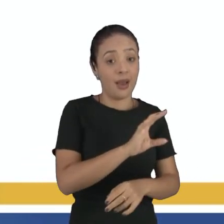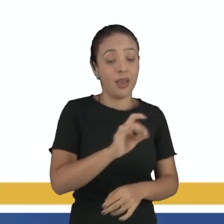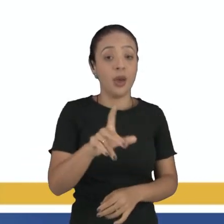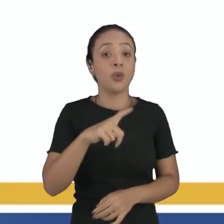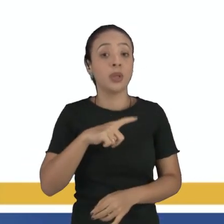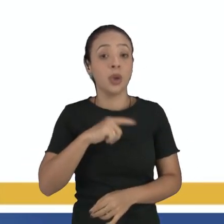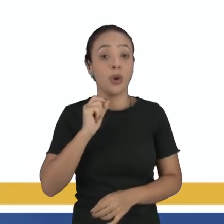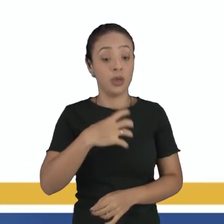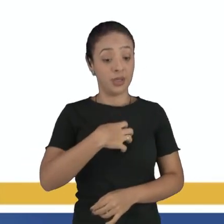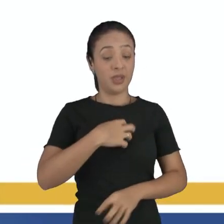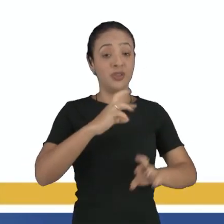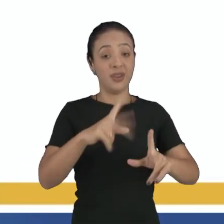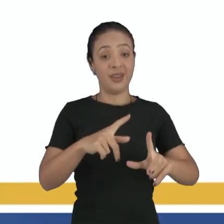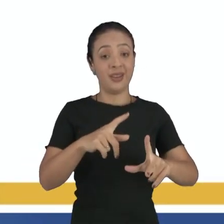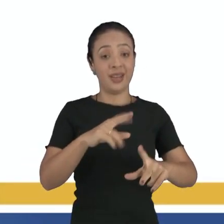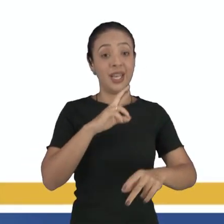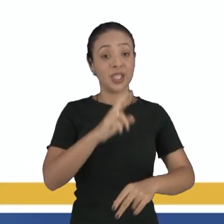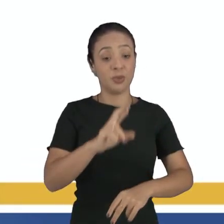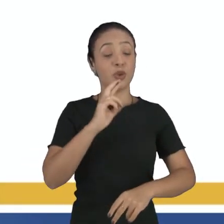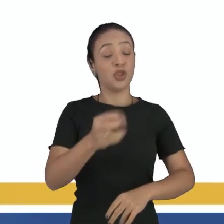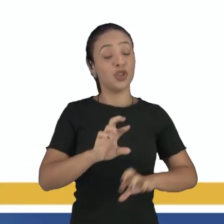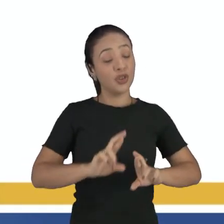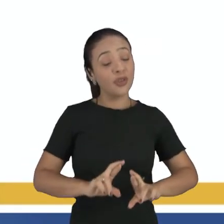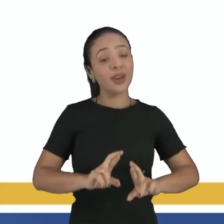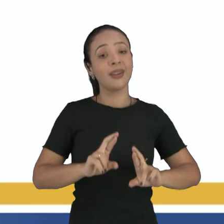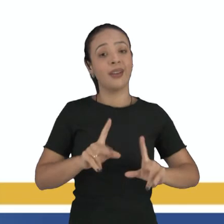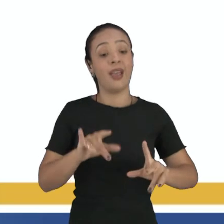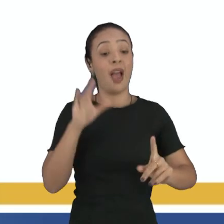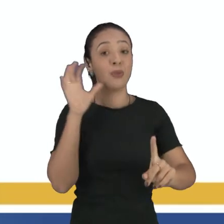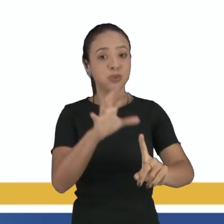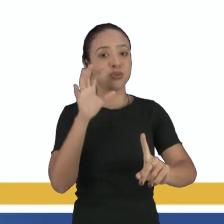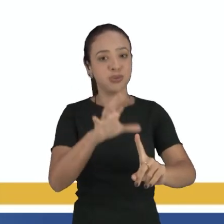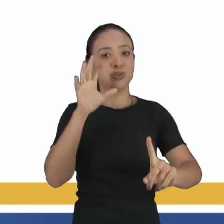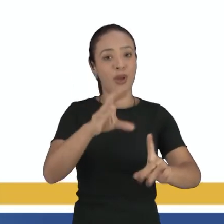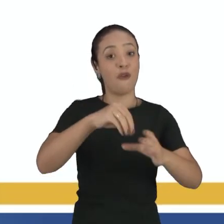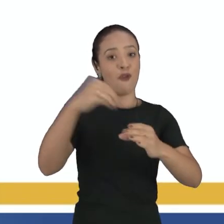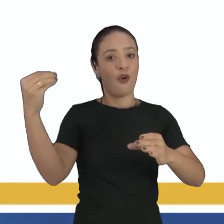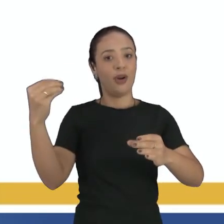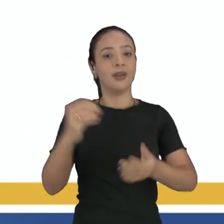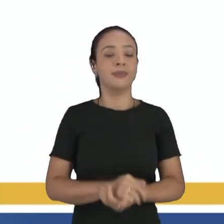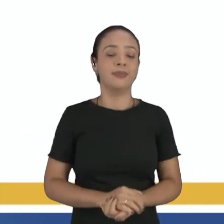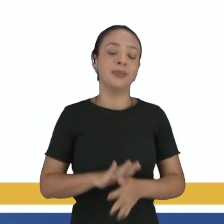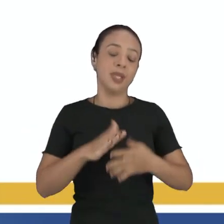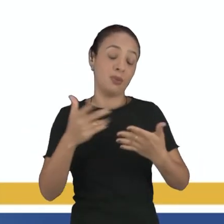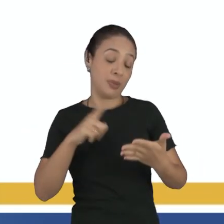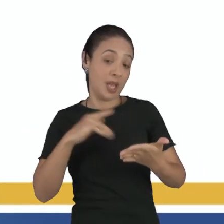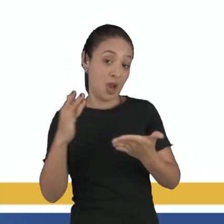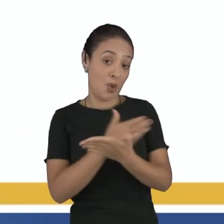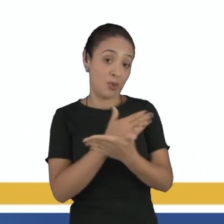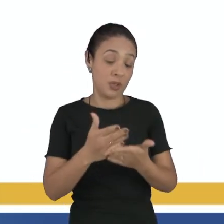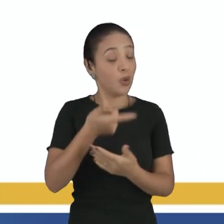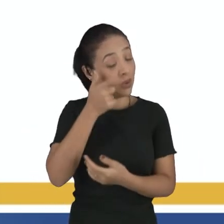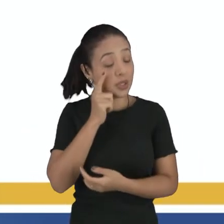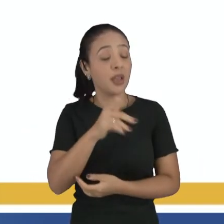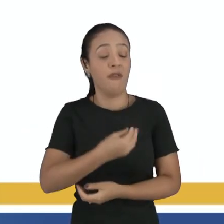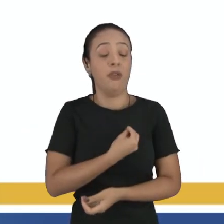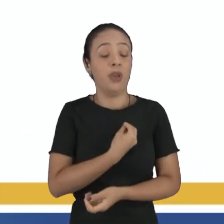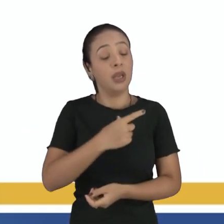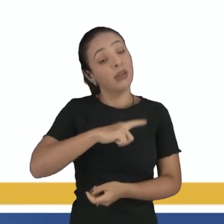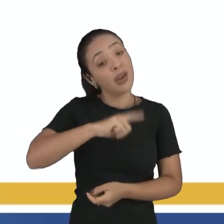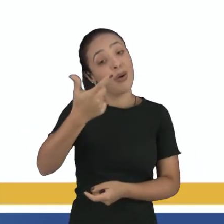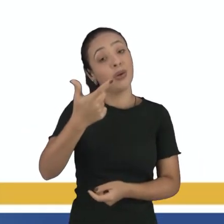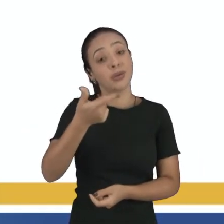responder de formas diferentes àquela alteração externa, né? Isso vai permitir com que alguns indivíduos continuem vivos